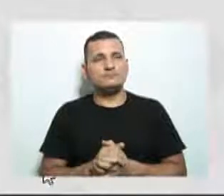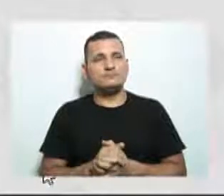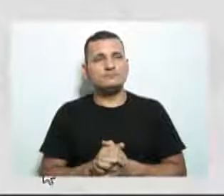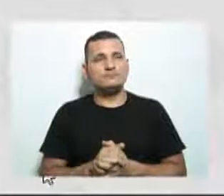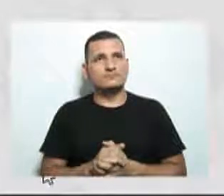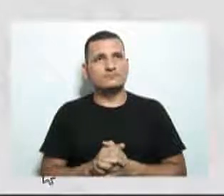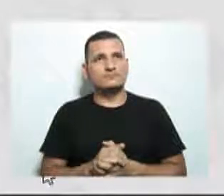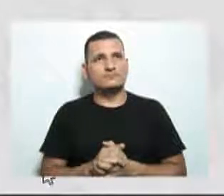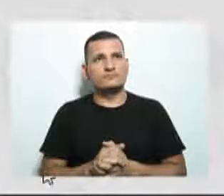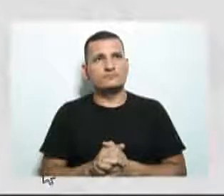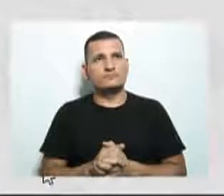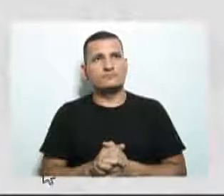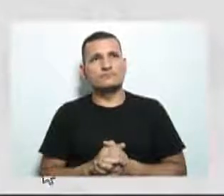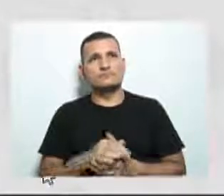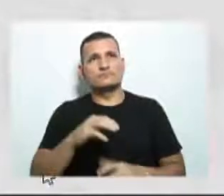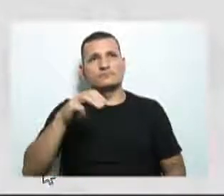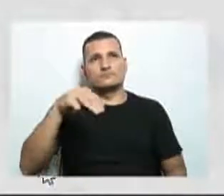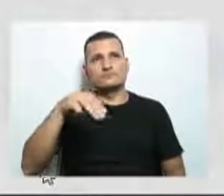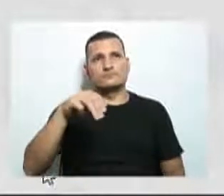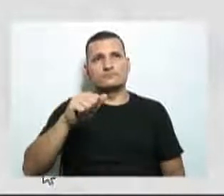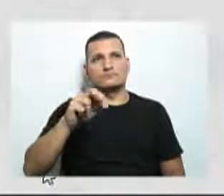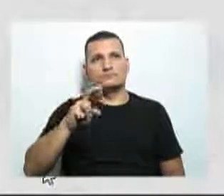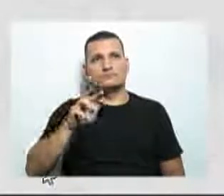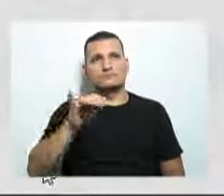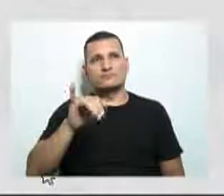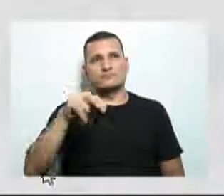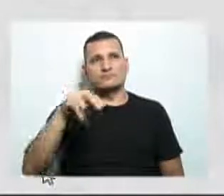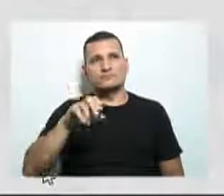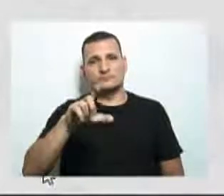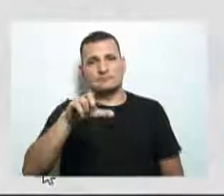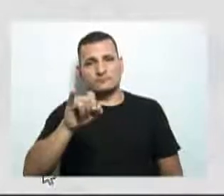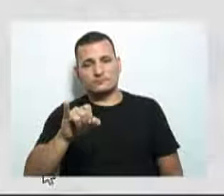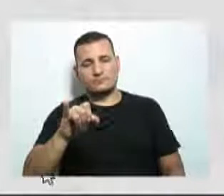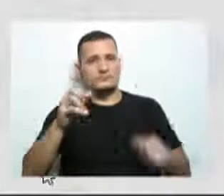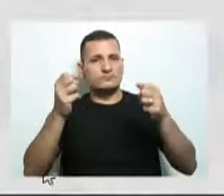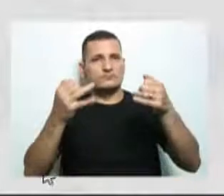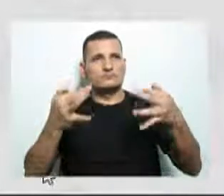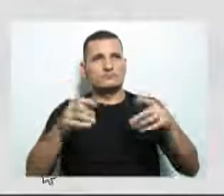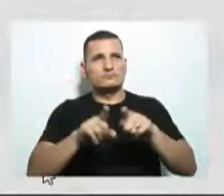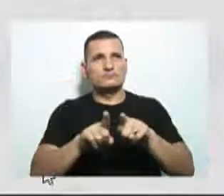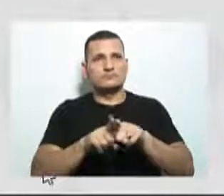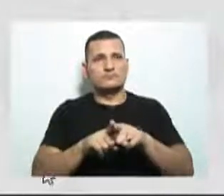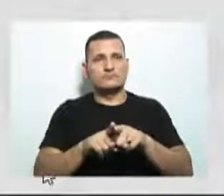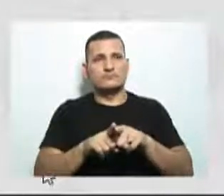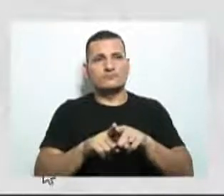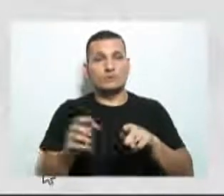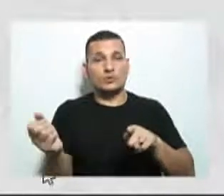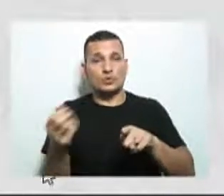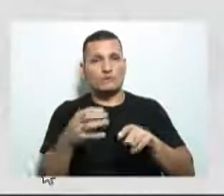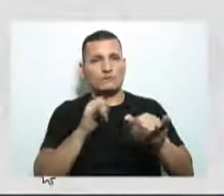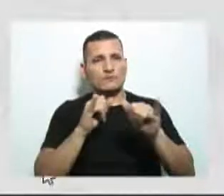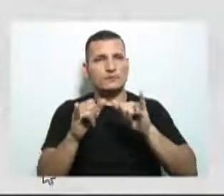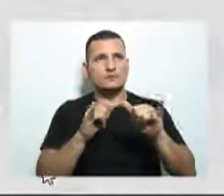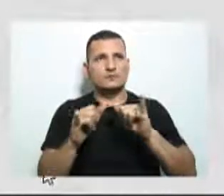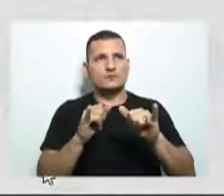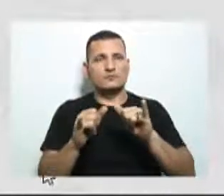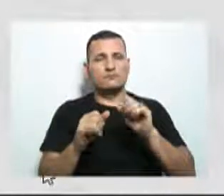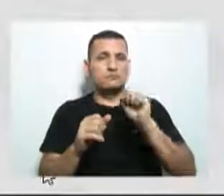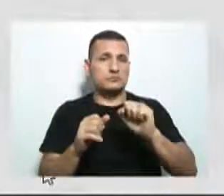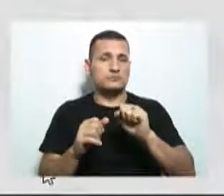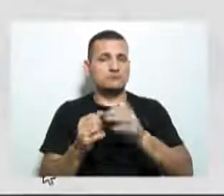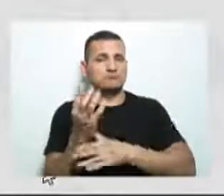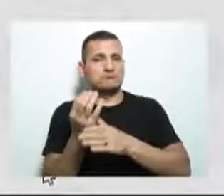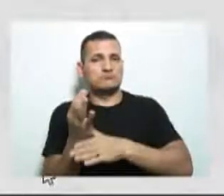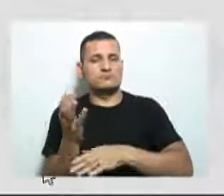na visão desse nosso autor aqui, né, Martinelli, diz o seguinte: nas novas informações podem decorrer da